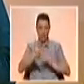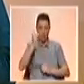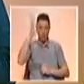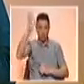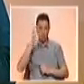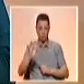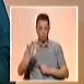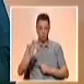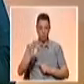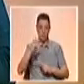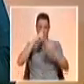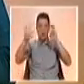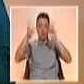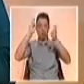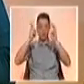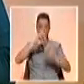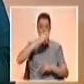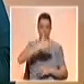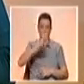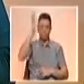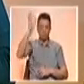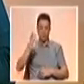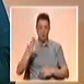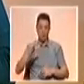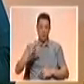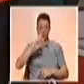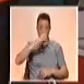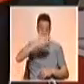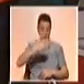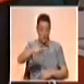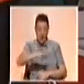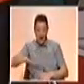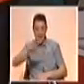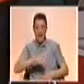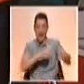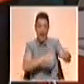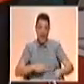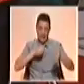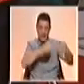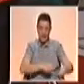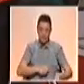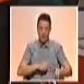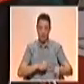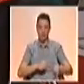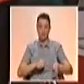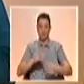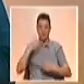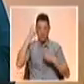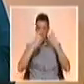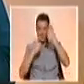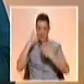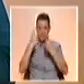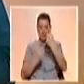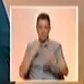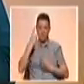12% no industrial e 81% no setor agrícola. Portanto, acho que é sensato pensar-se que